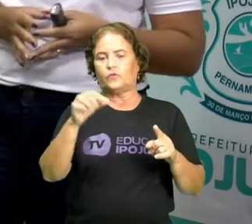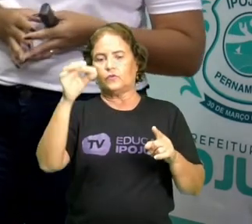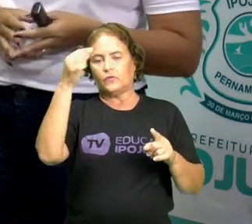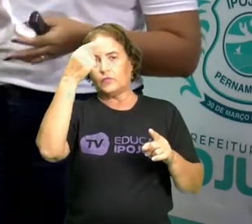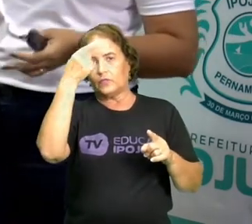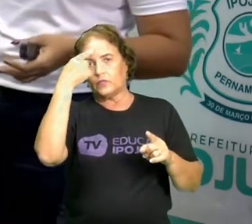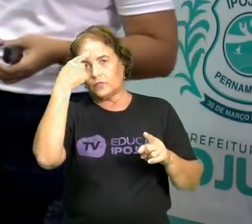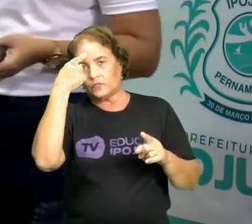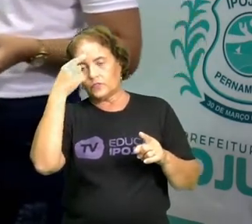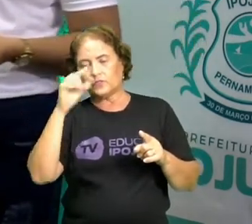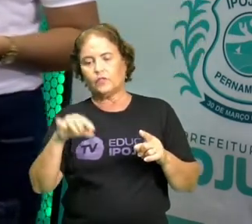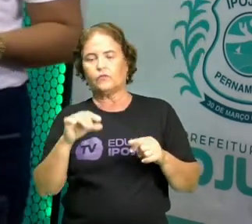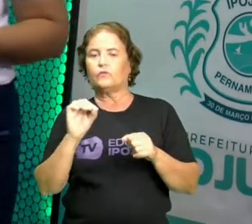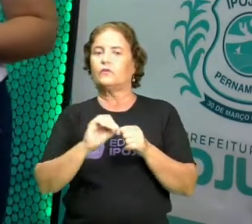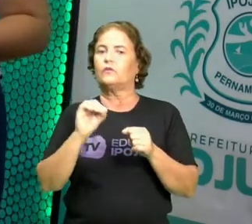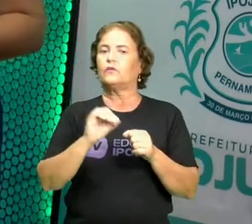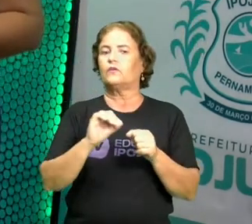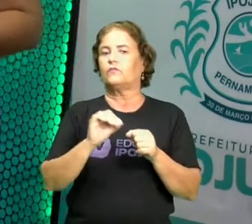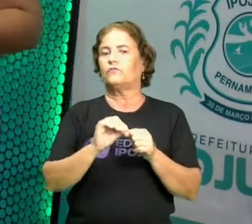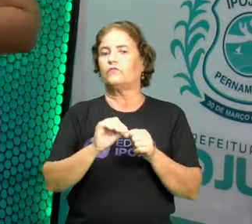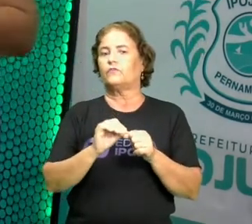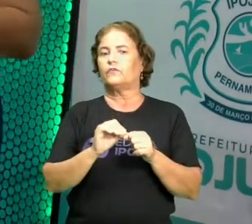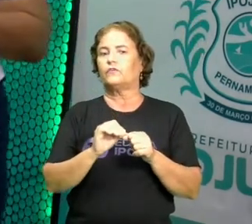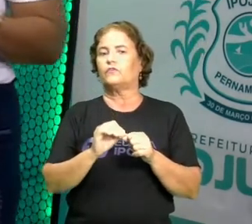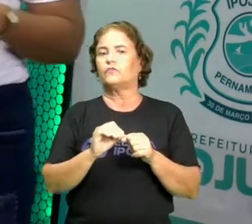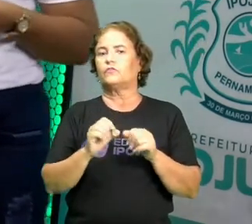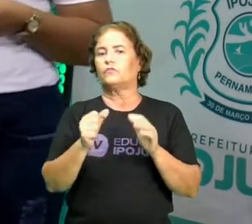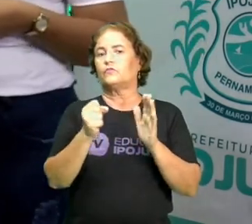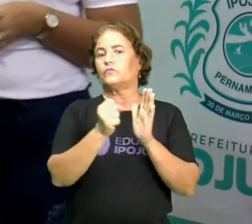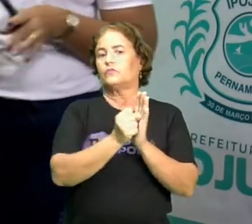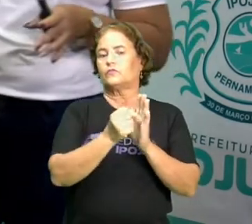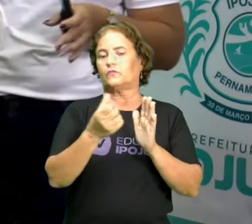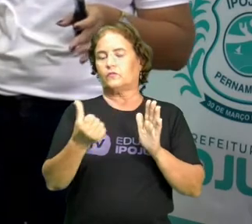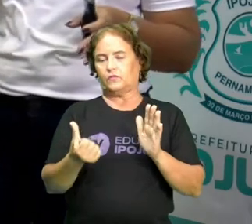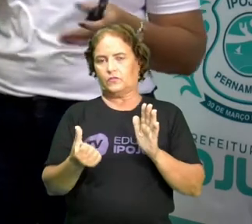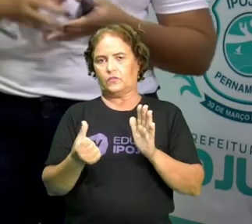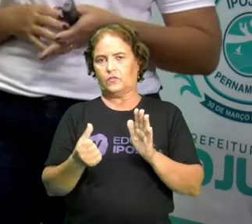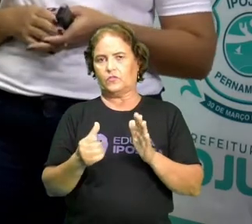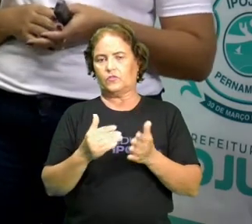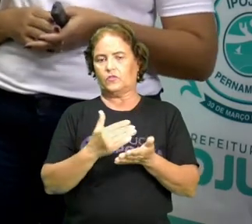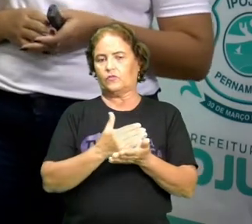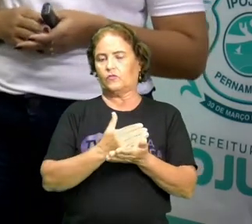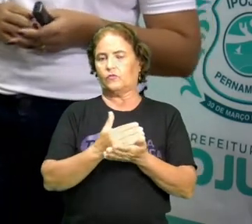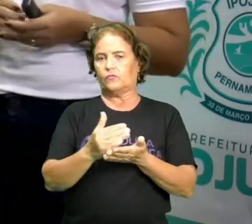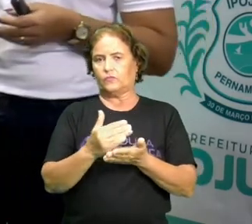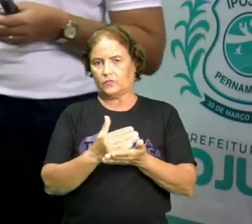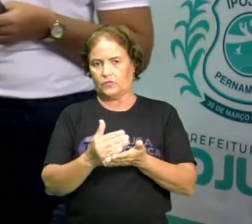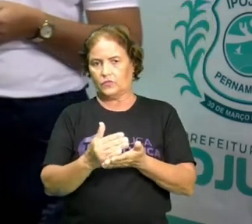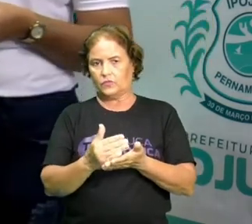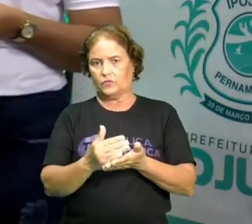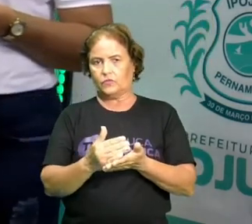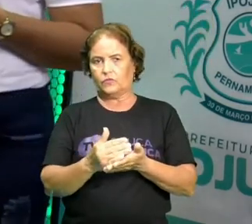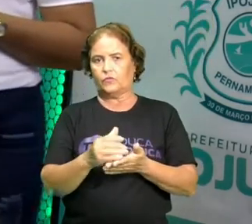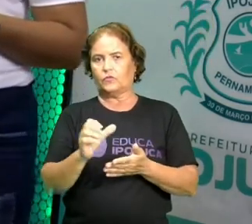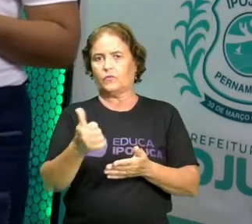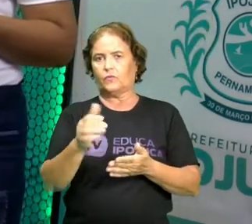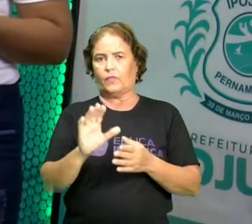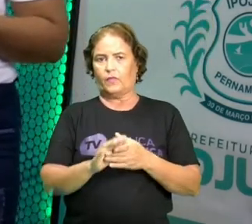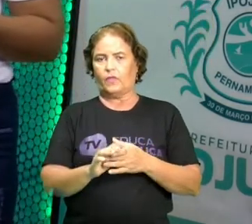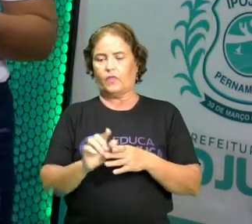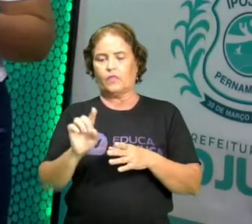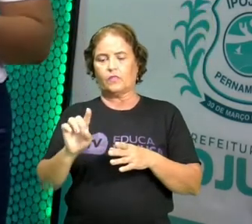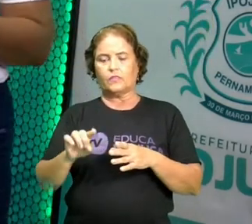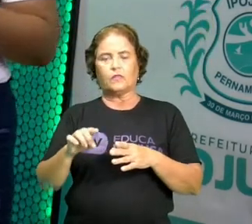século 6. Então, eles criaram os números até 10, esqueceram de colocar o inicial, que é o zero. Só a partir do